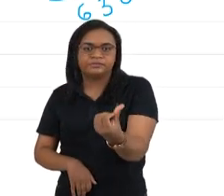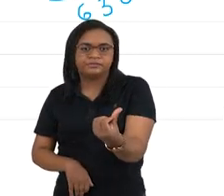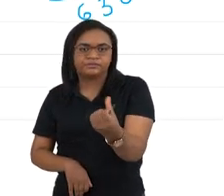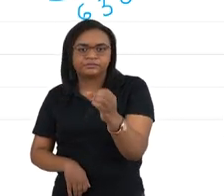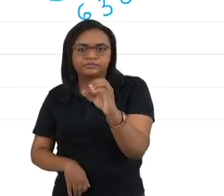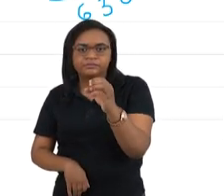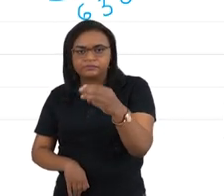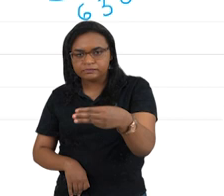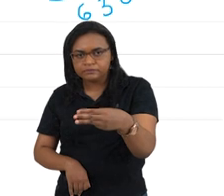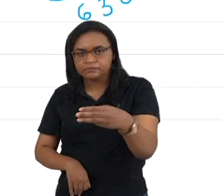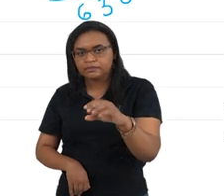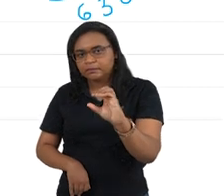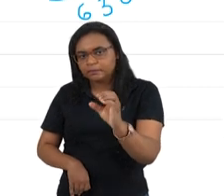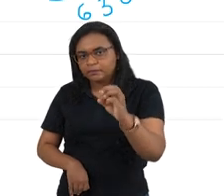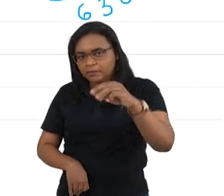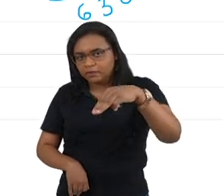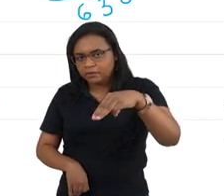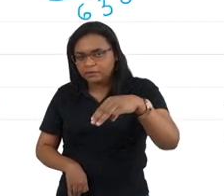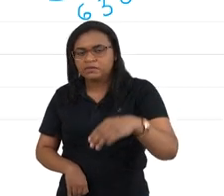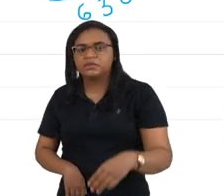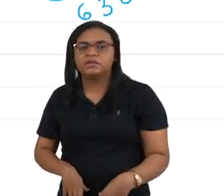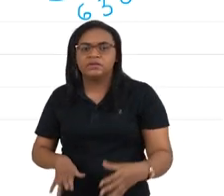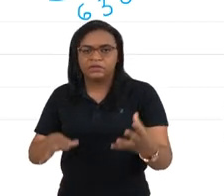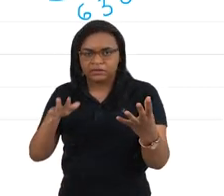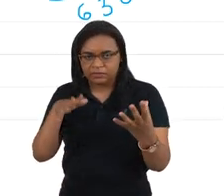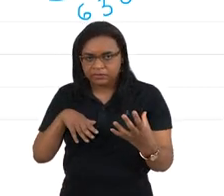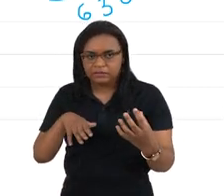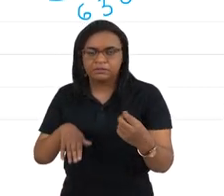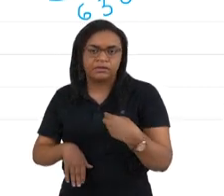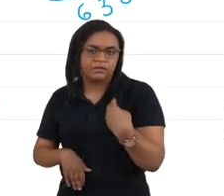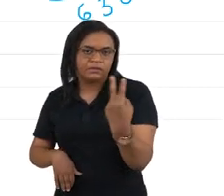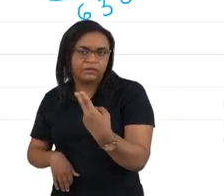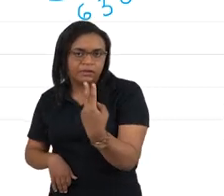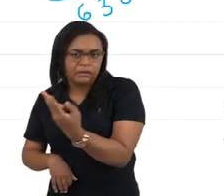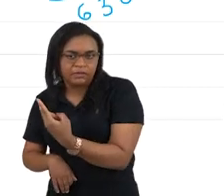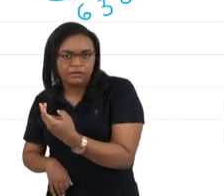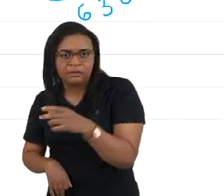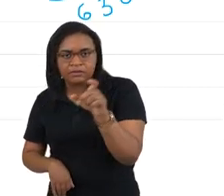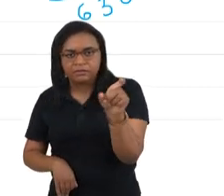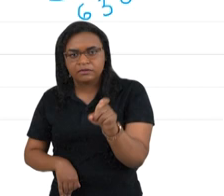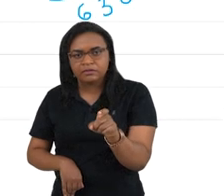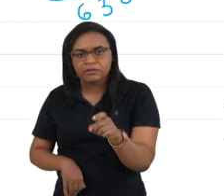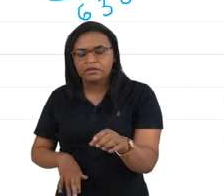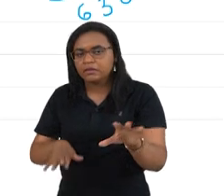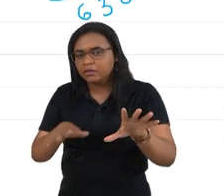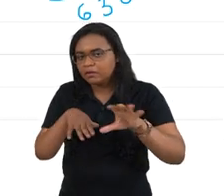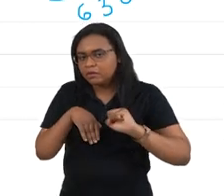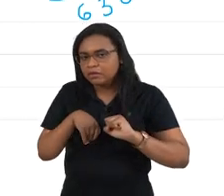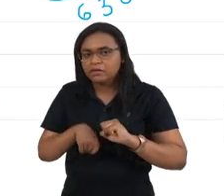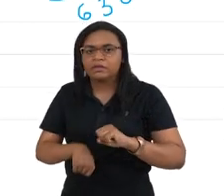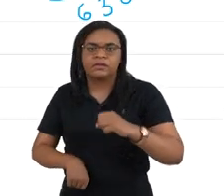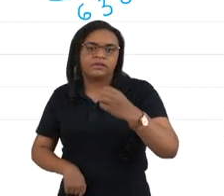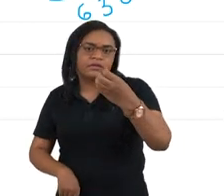63 centímetros. Mas ele quer saber o valor de X aqui, ó. Quanto que aumentou? Então, é só pegar 63